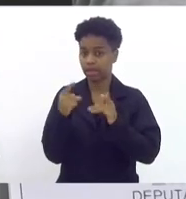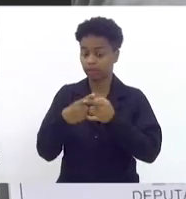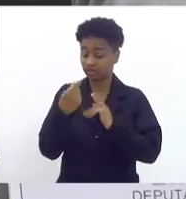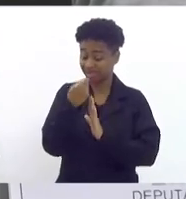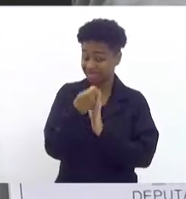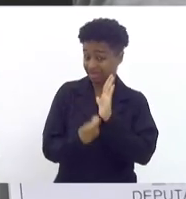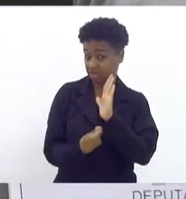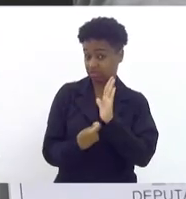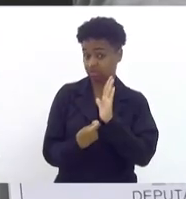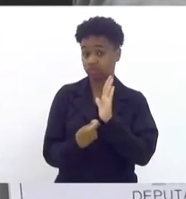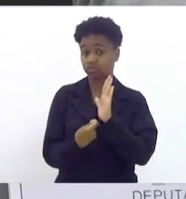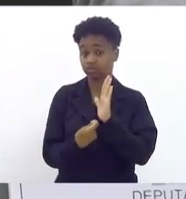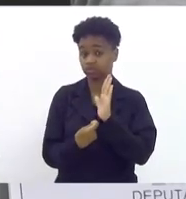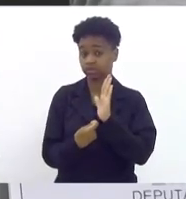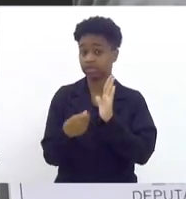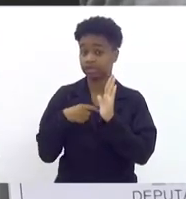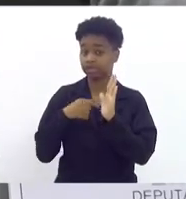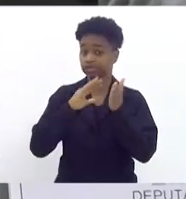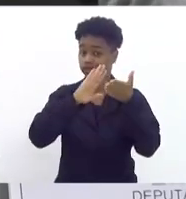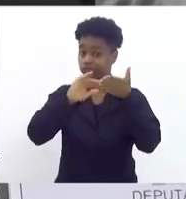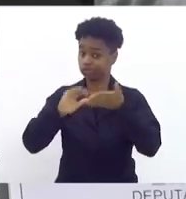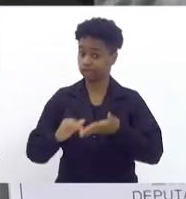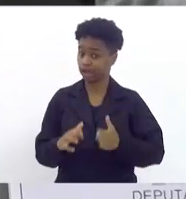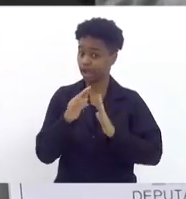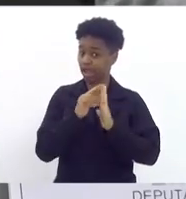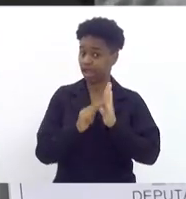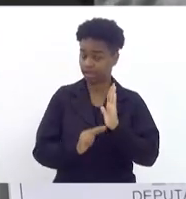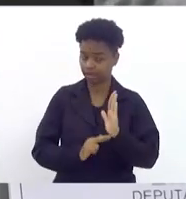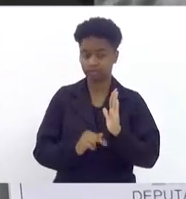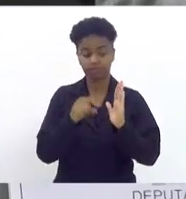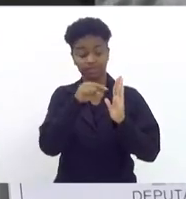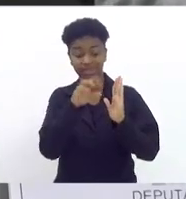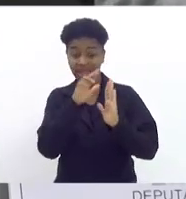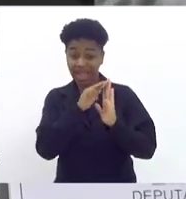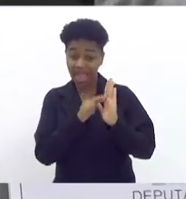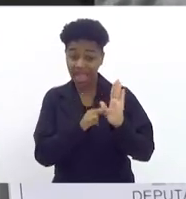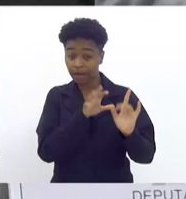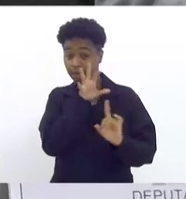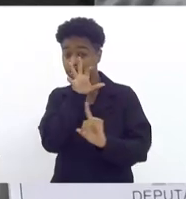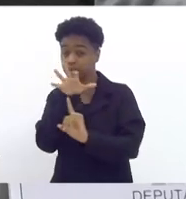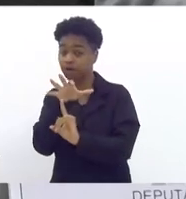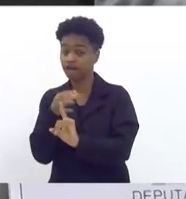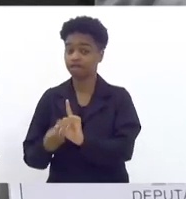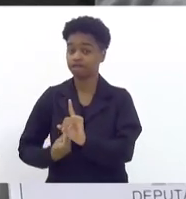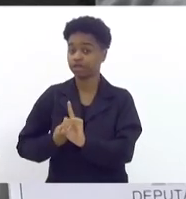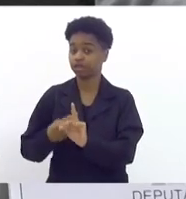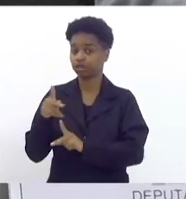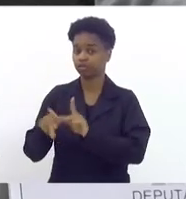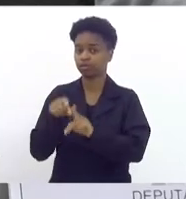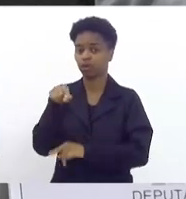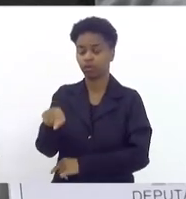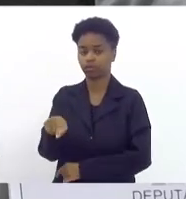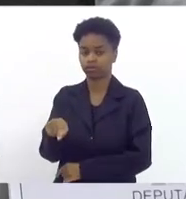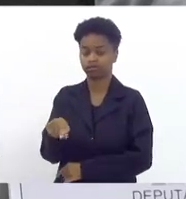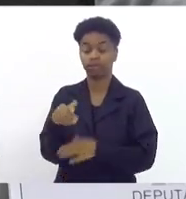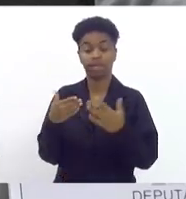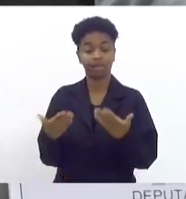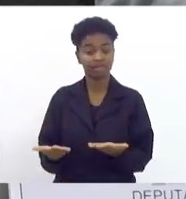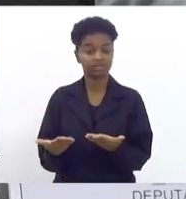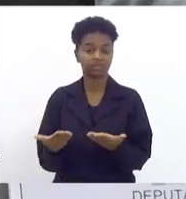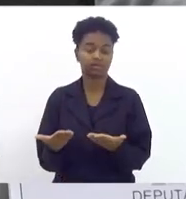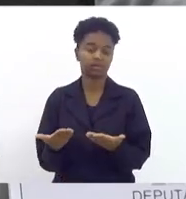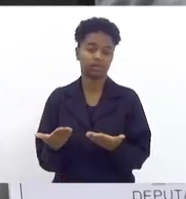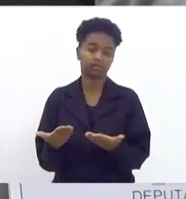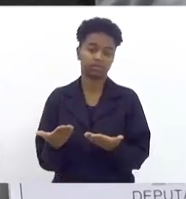lei, dele se extraem normas, normas que impactam a vida do cidadão. Então, aqui,